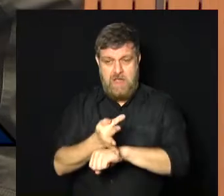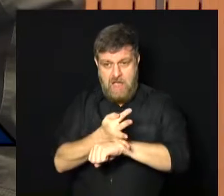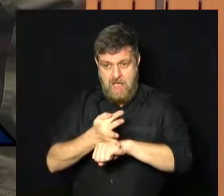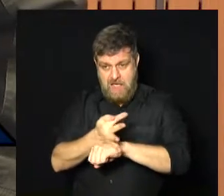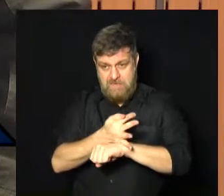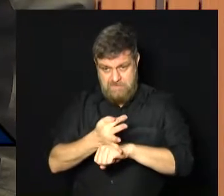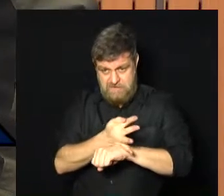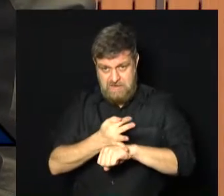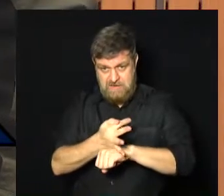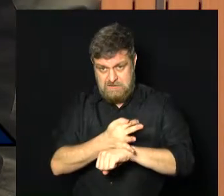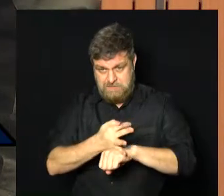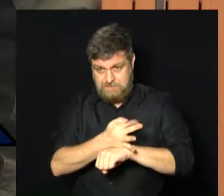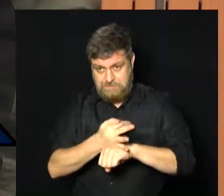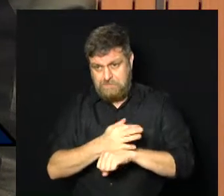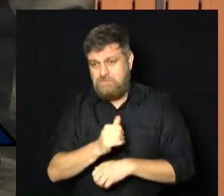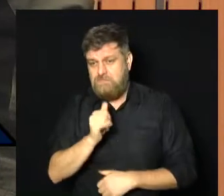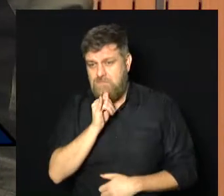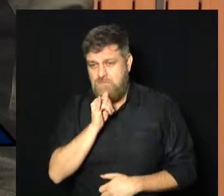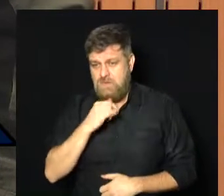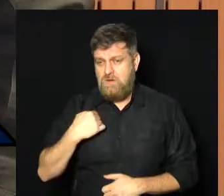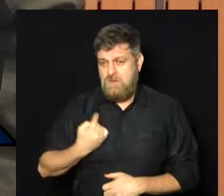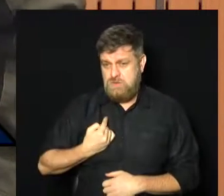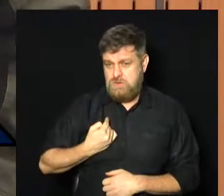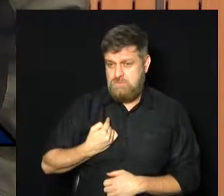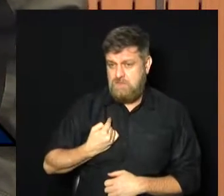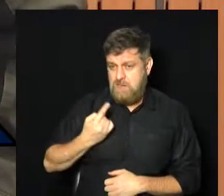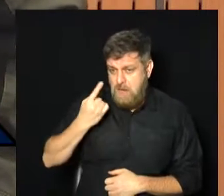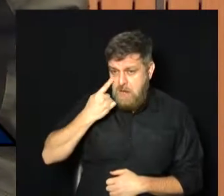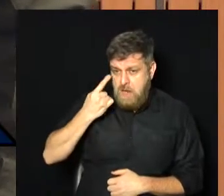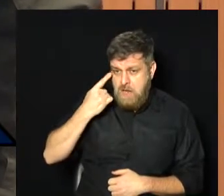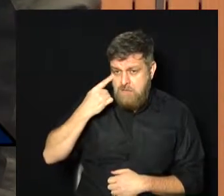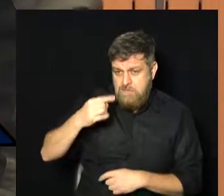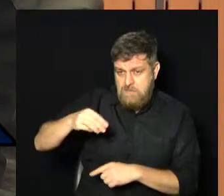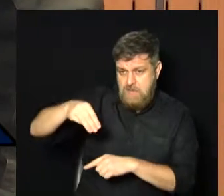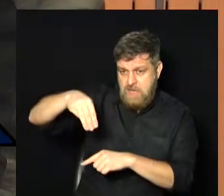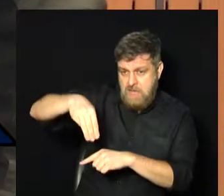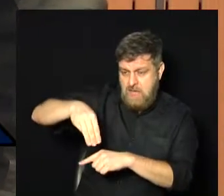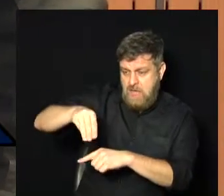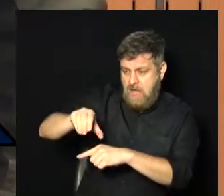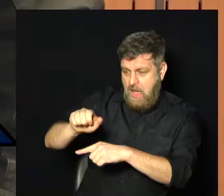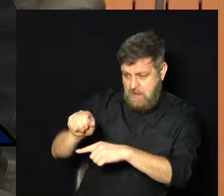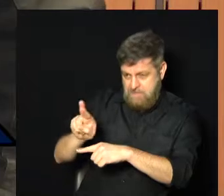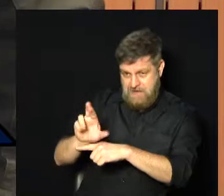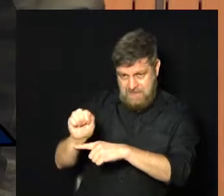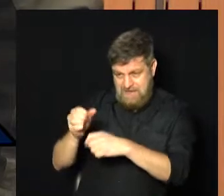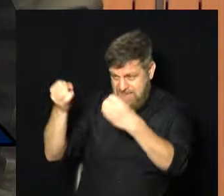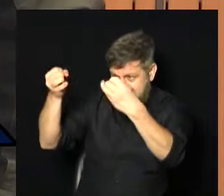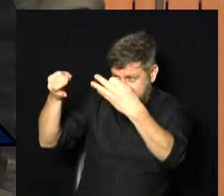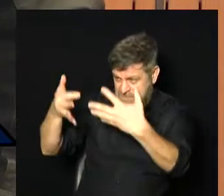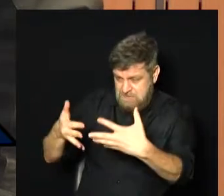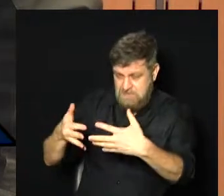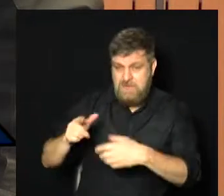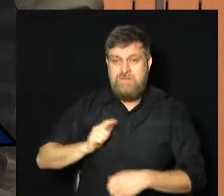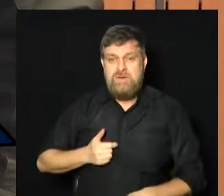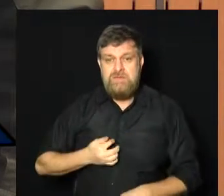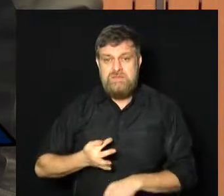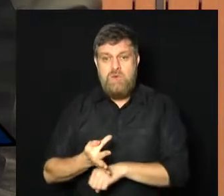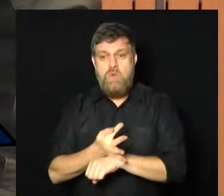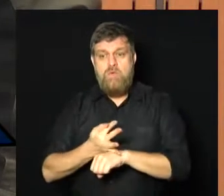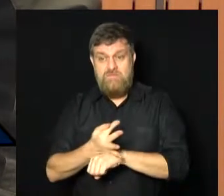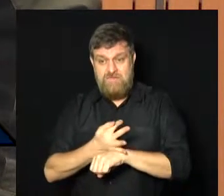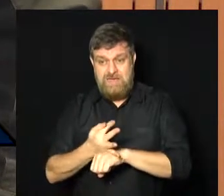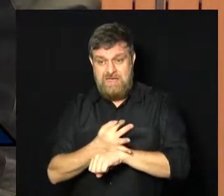dos exemplos, e a gente vai ouvir a Maria Emília sobre isso. Mas o recesso é um exemplo, né?